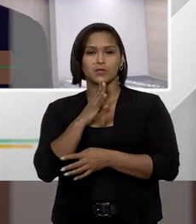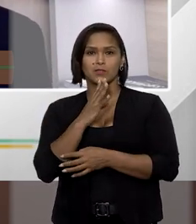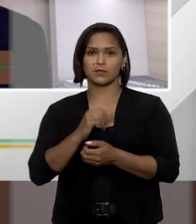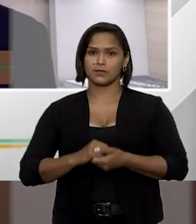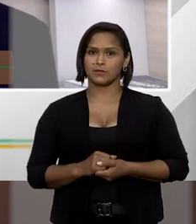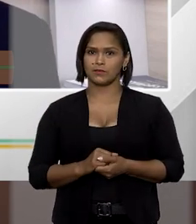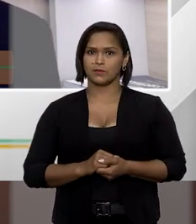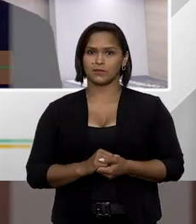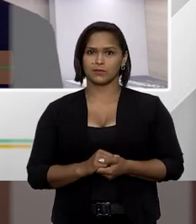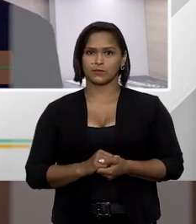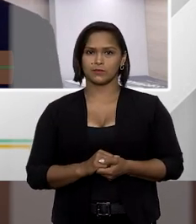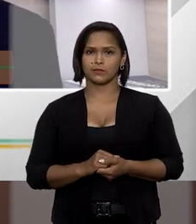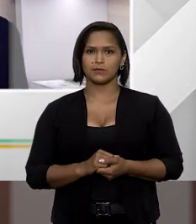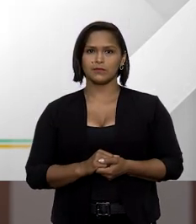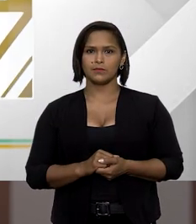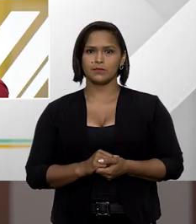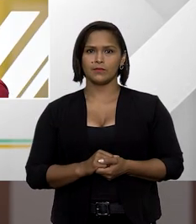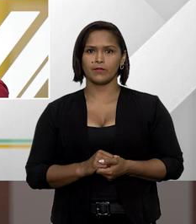conhecer.